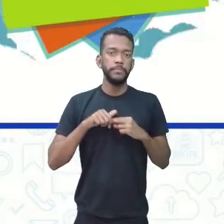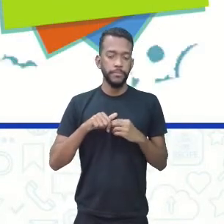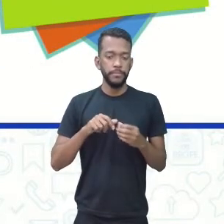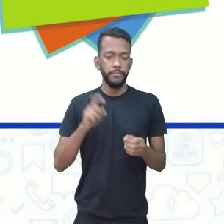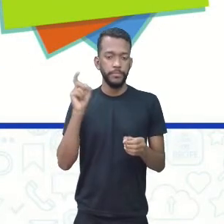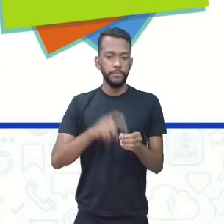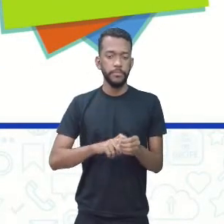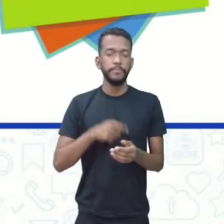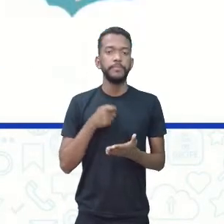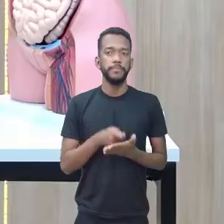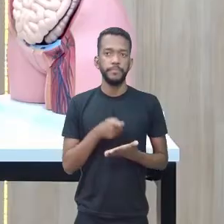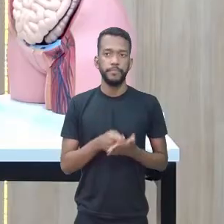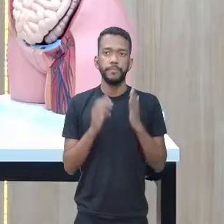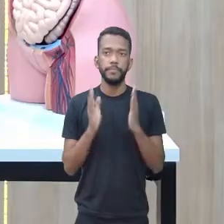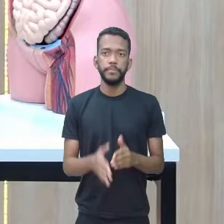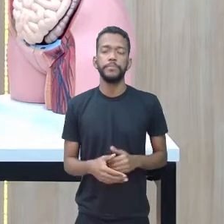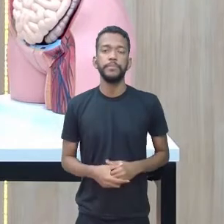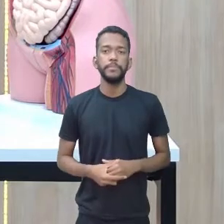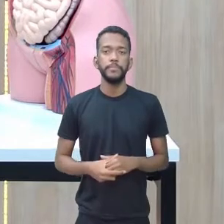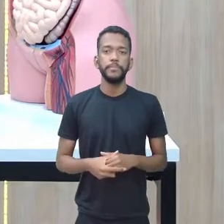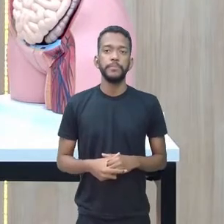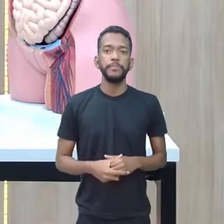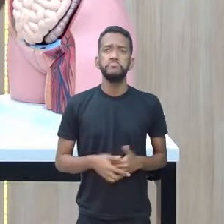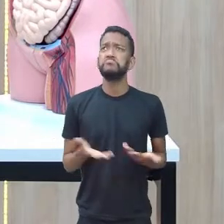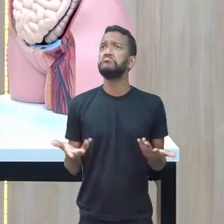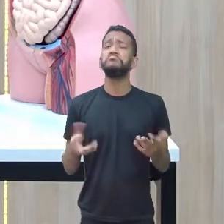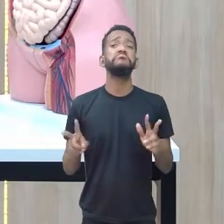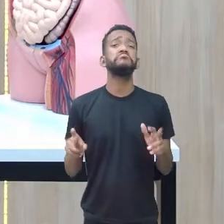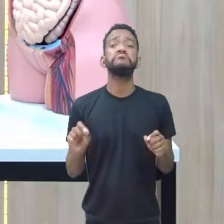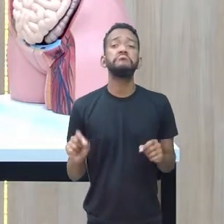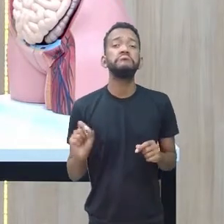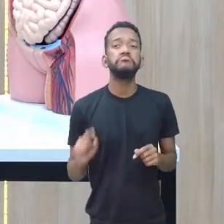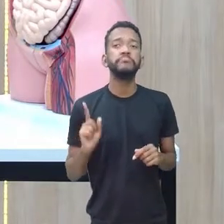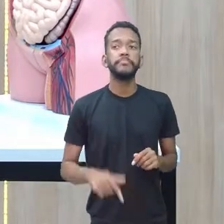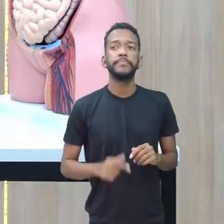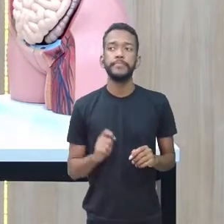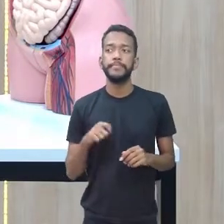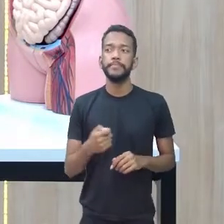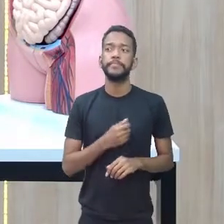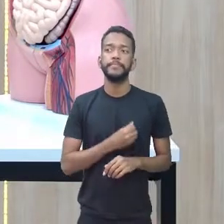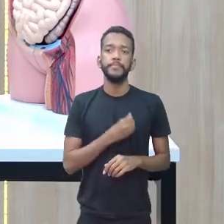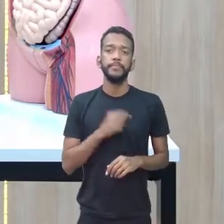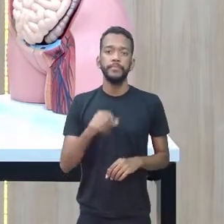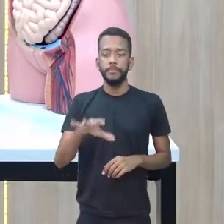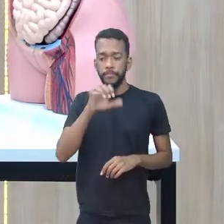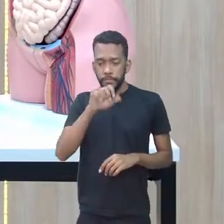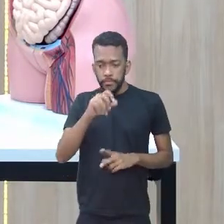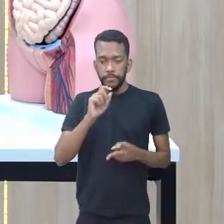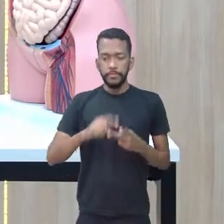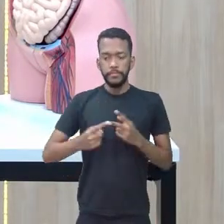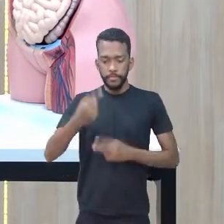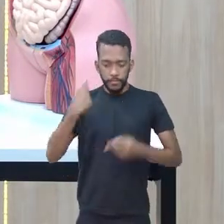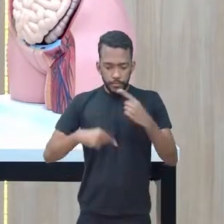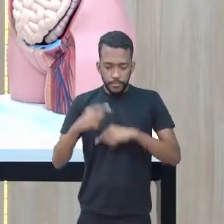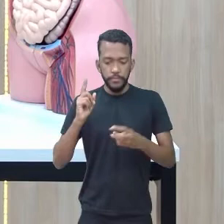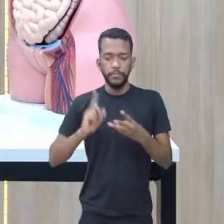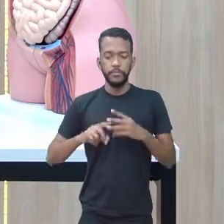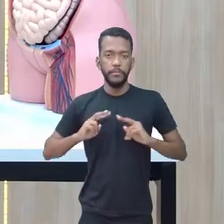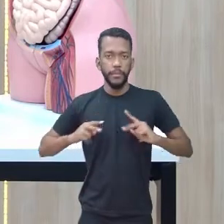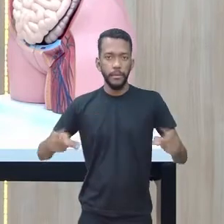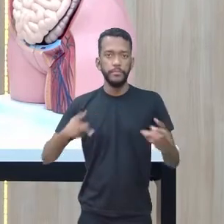parasitas obrigatórios. O que a senhora está querendo dizer, professora, como sinal de vida? Respirar, digerir,